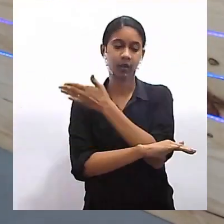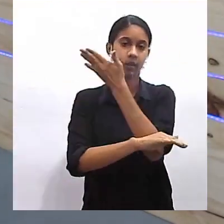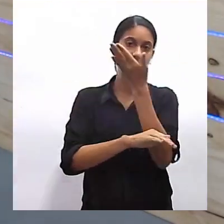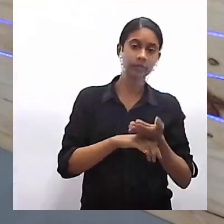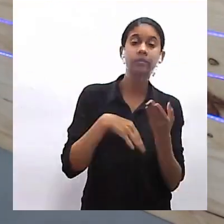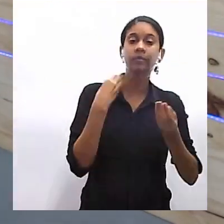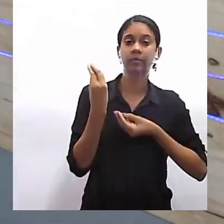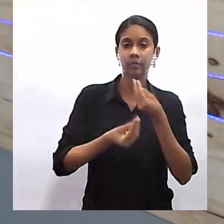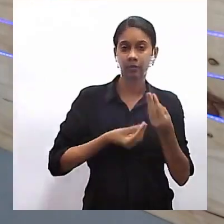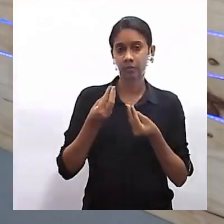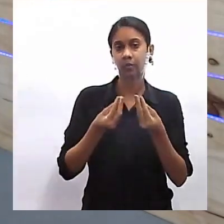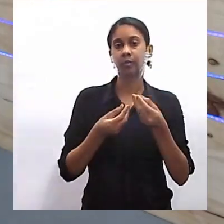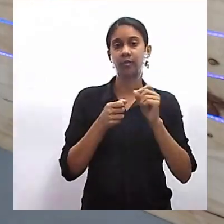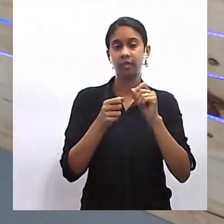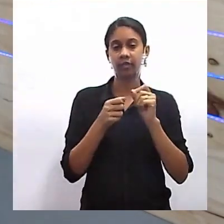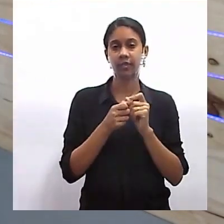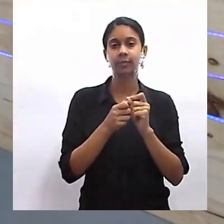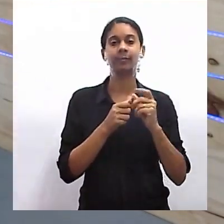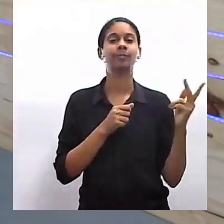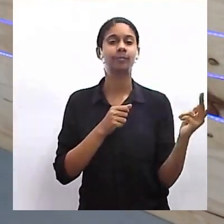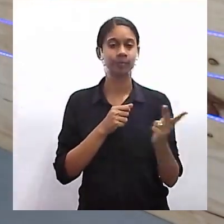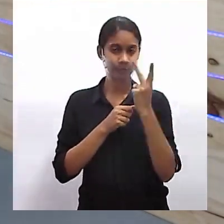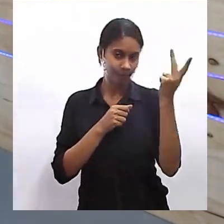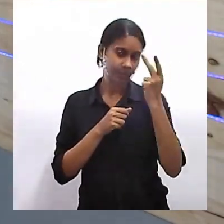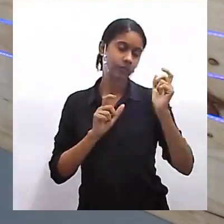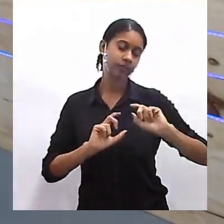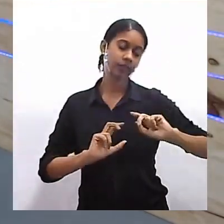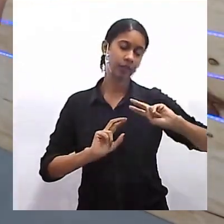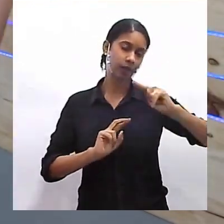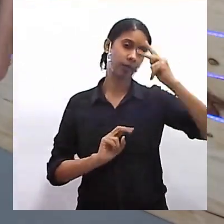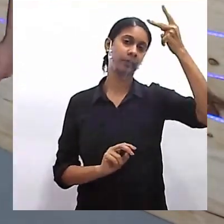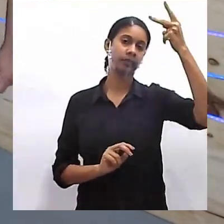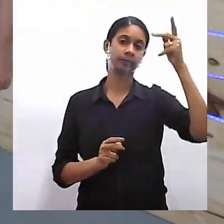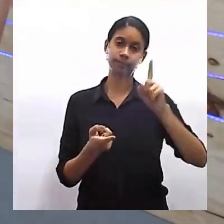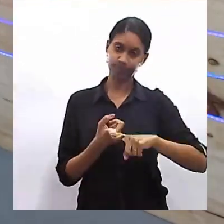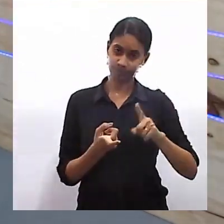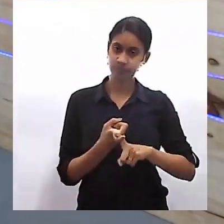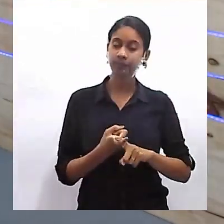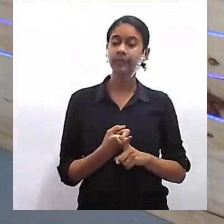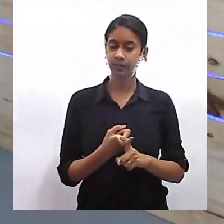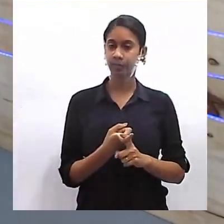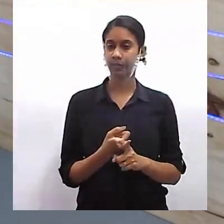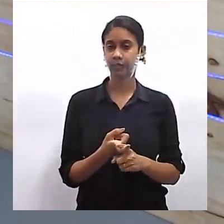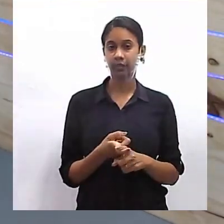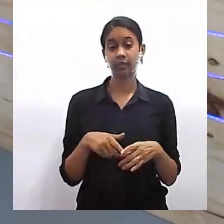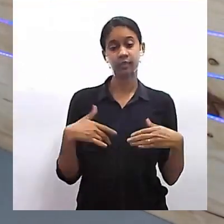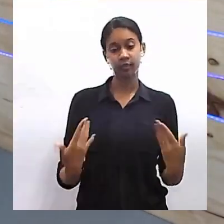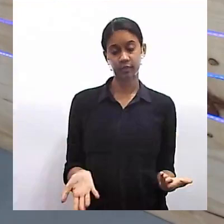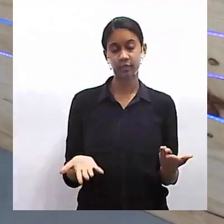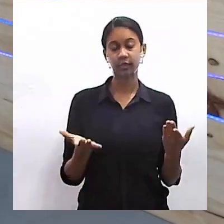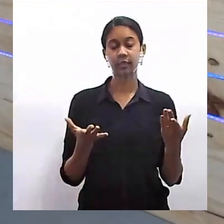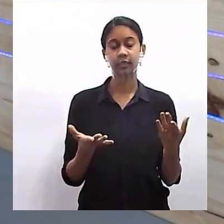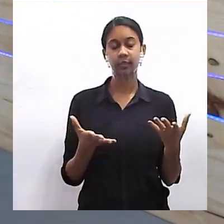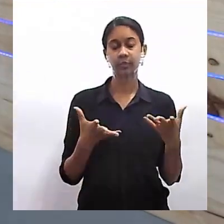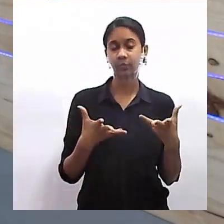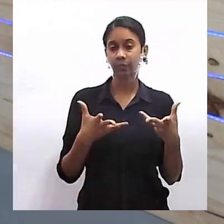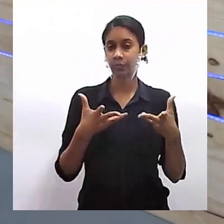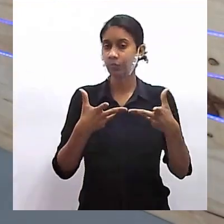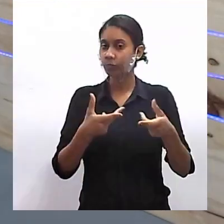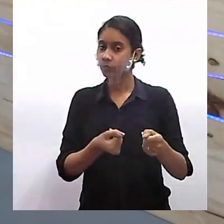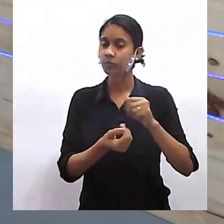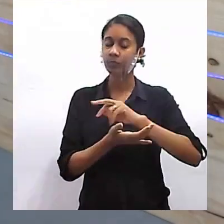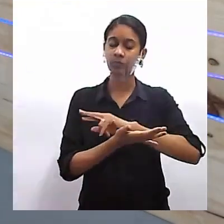o custo aumenta, né? Por estar trabalhando os 3 turnos e assim, em valores também acabam se